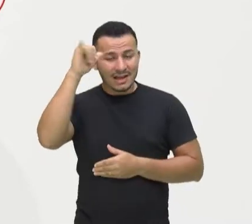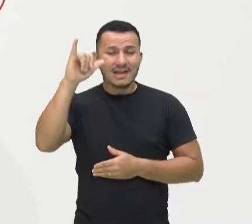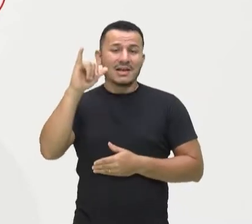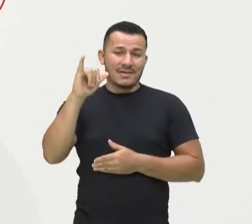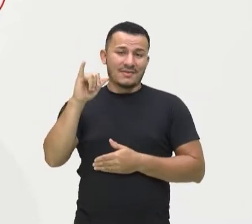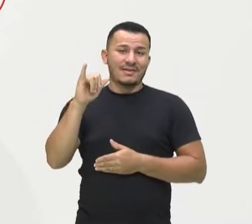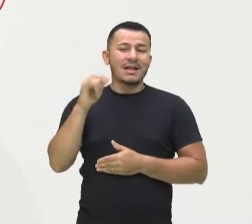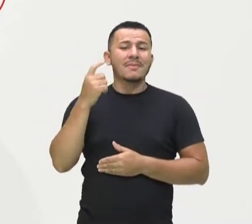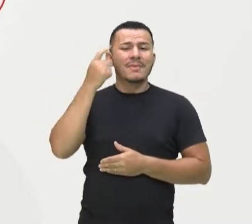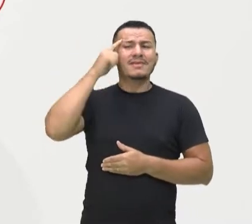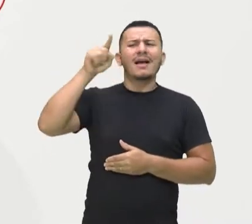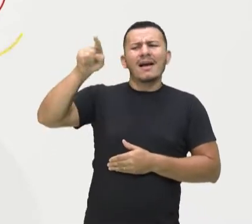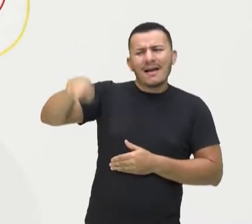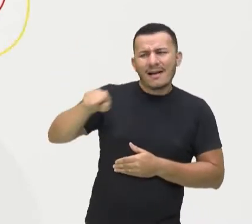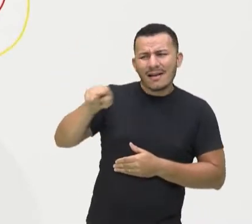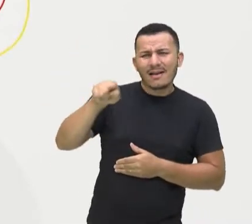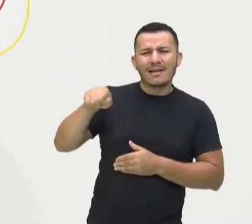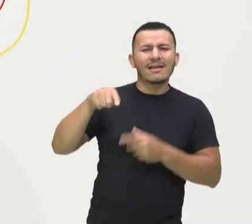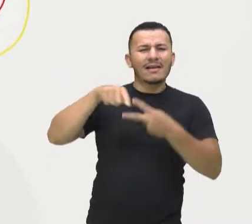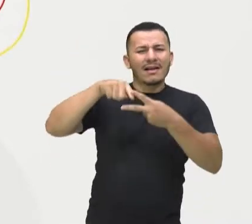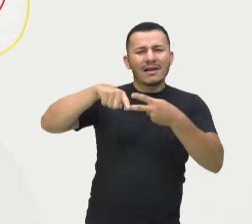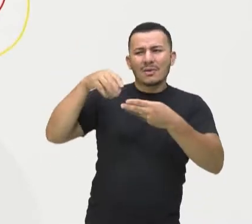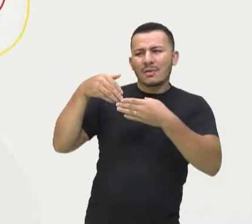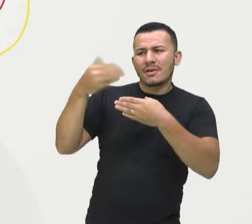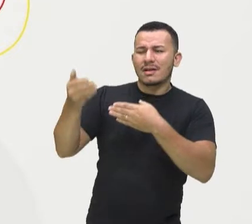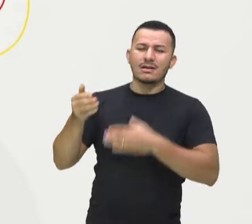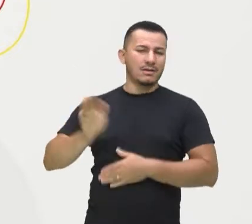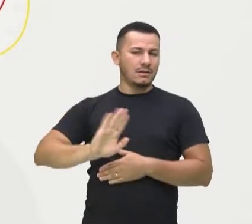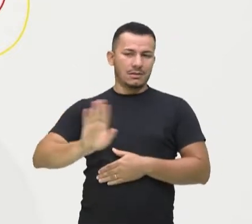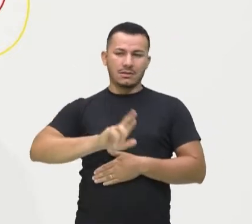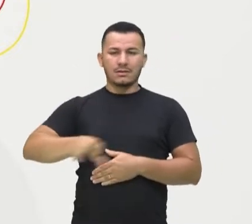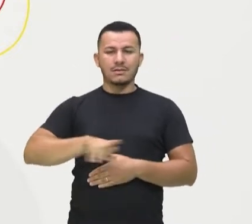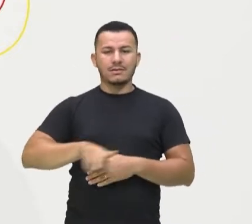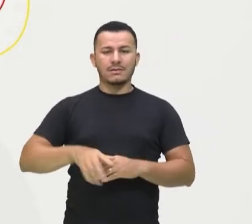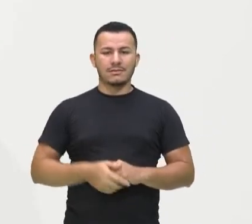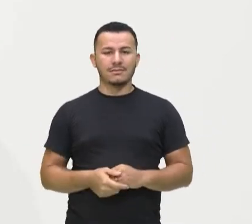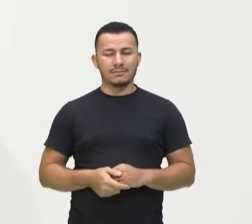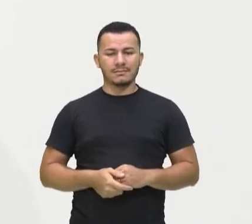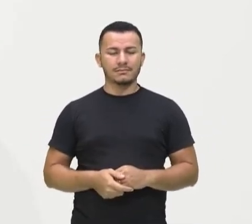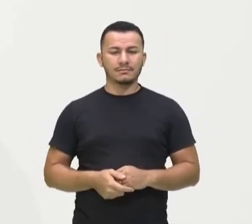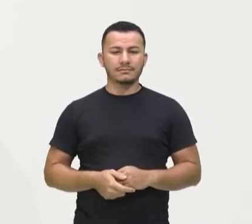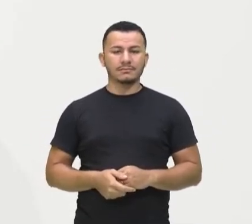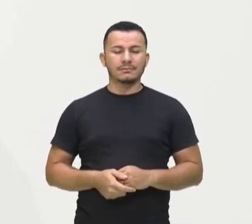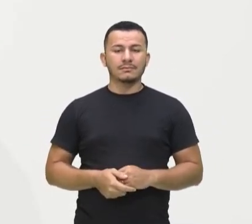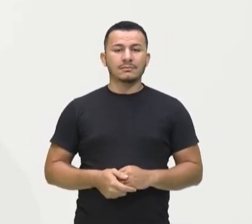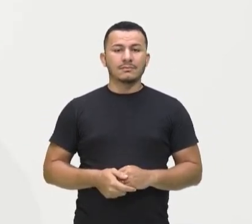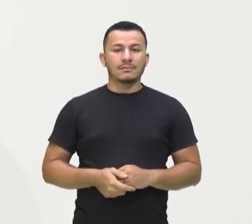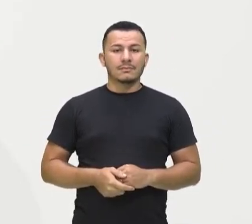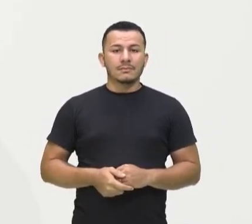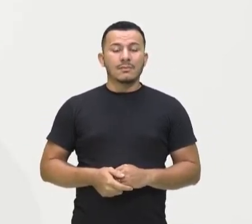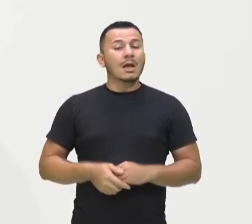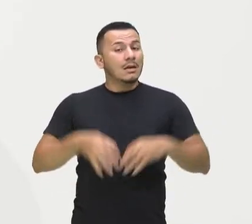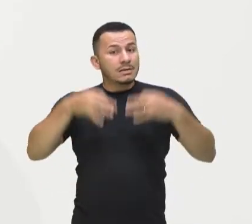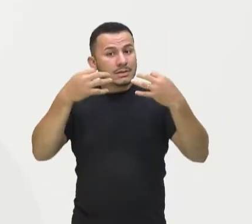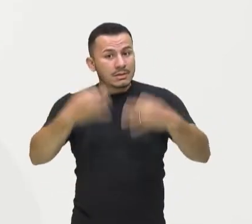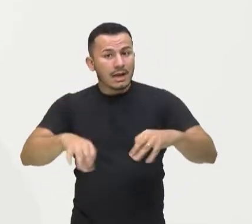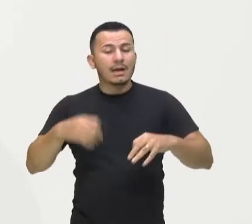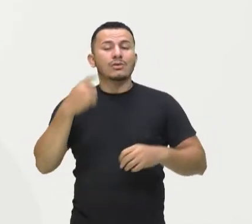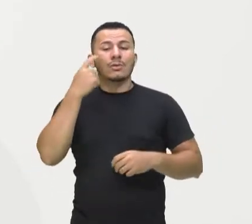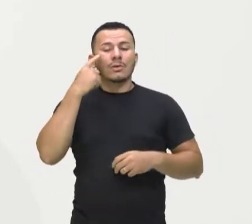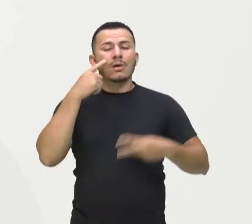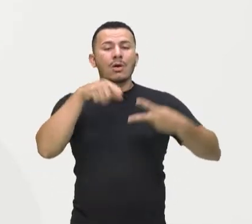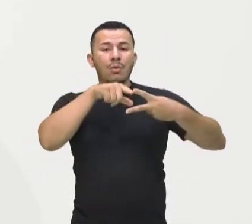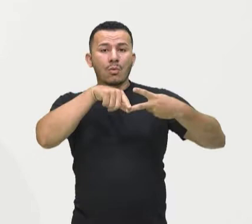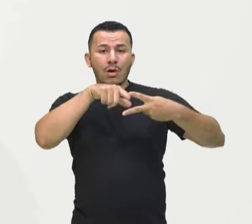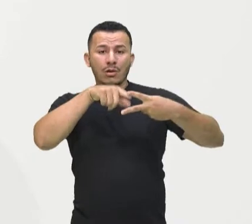e não pensar desta forma aqui, tá bom? Não é para a gente pensar dessa maneira. Por quê? Porque o ângulo externo, na verdade, ele é formado, aluno,